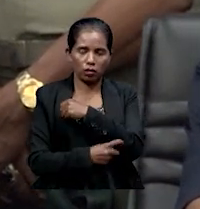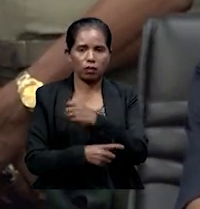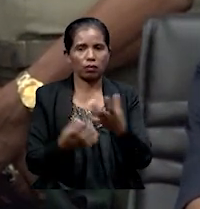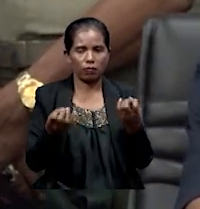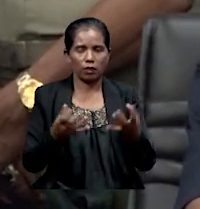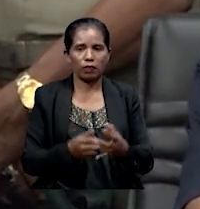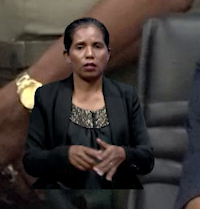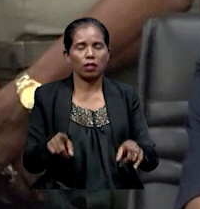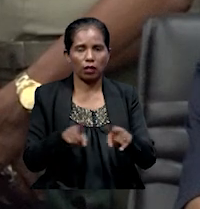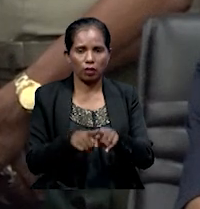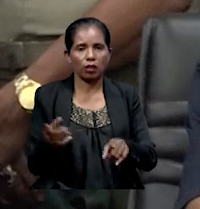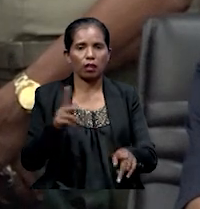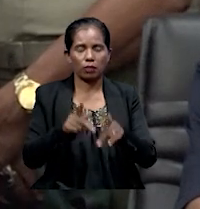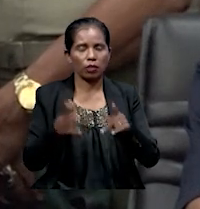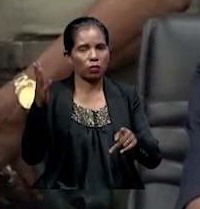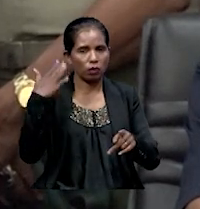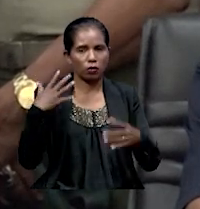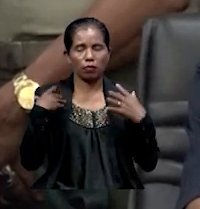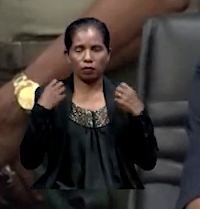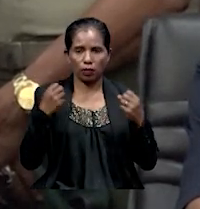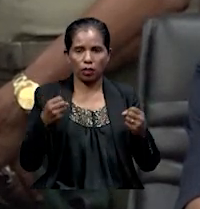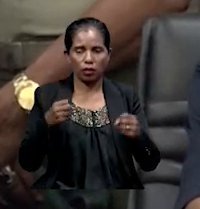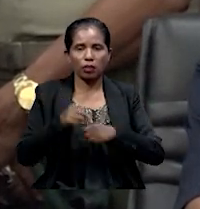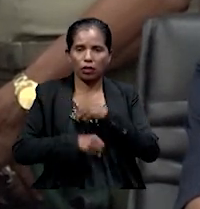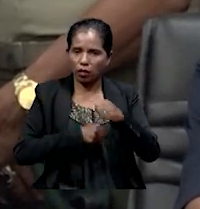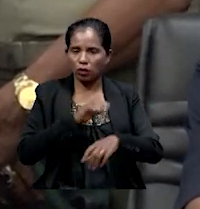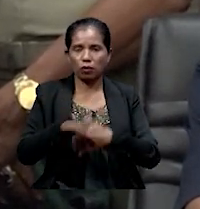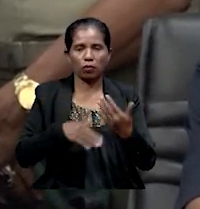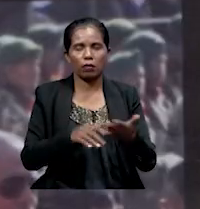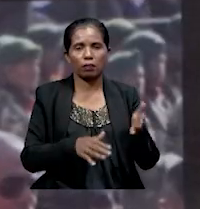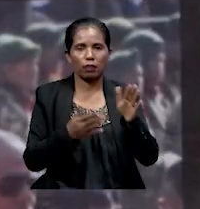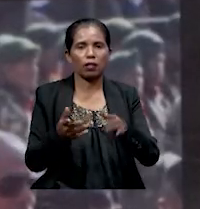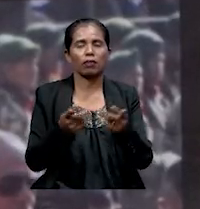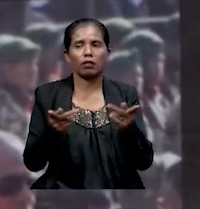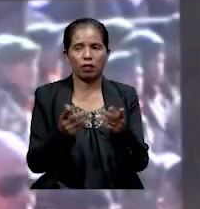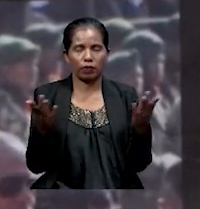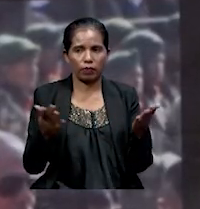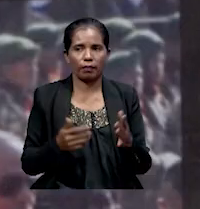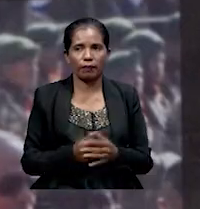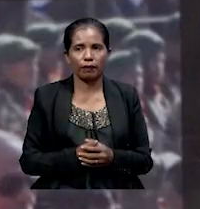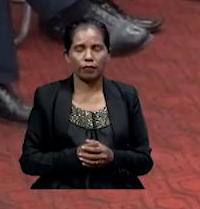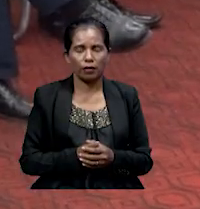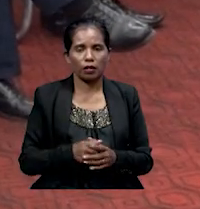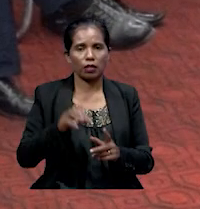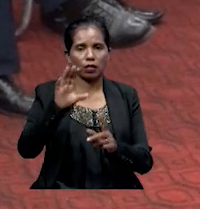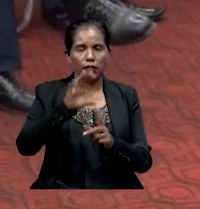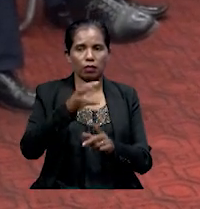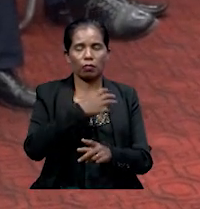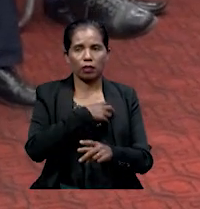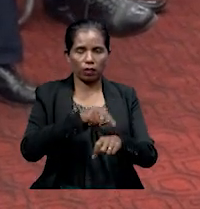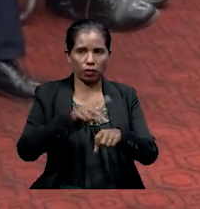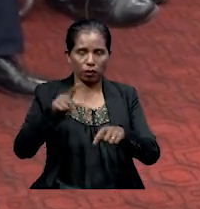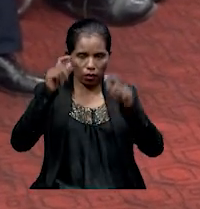Anessa nemos sira nebe brani atu foamba susar no teres outro nebe mate nebe de. Segundo o comandante Polícia Nacional